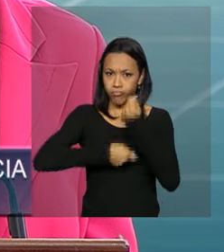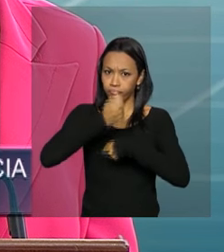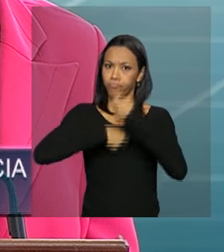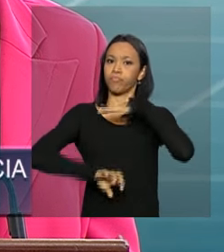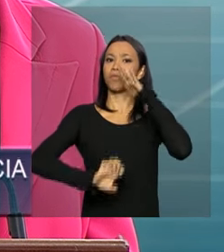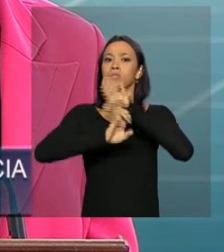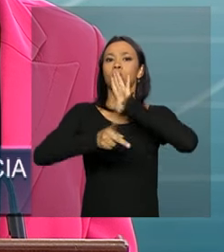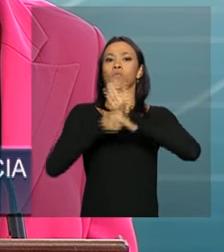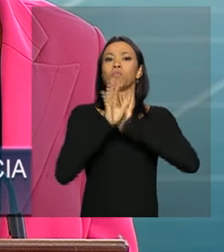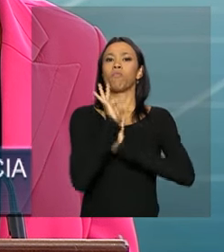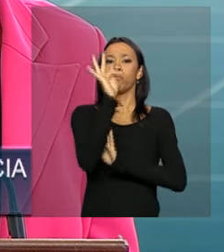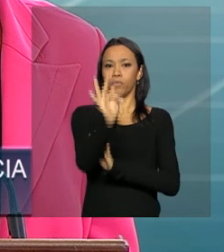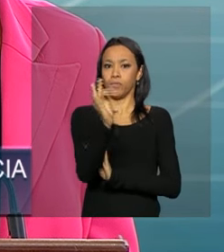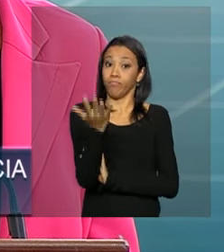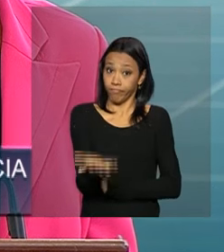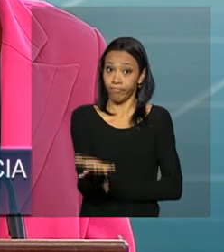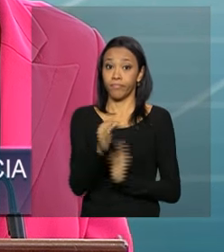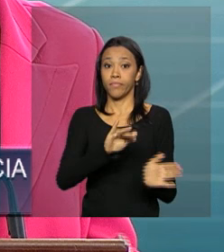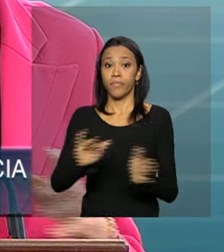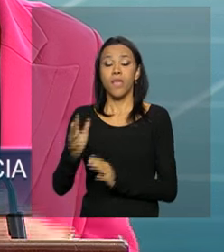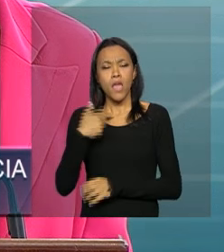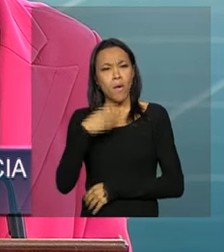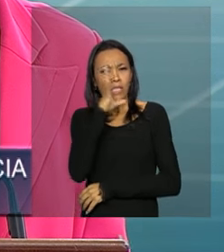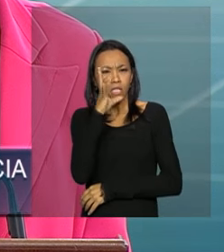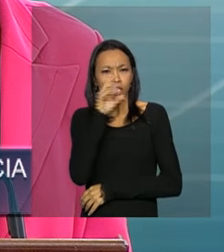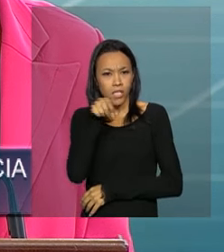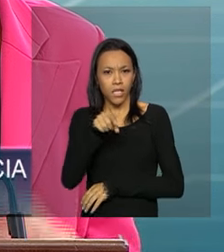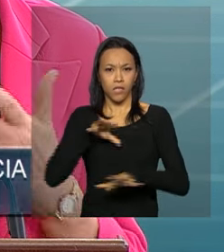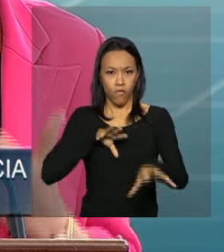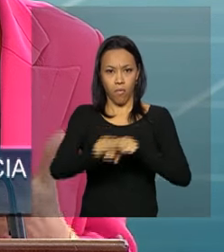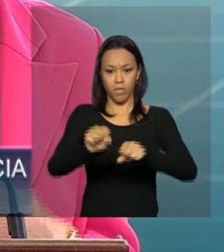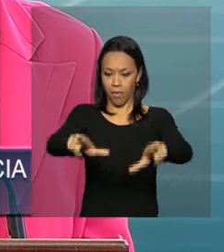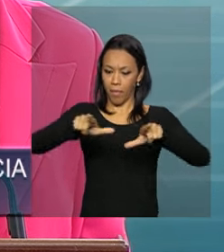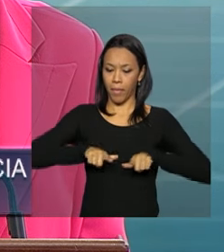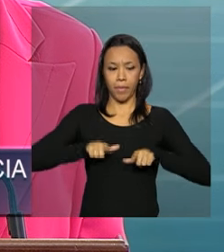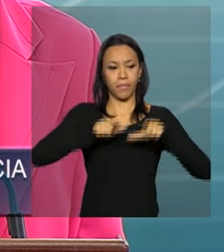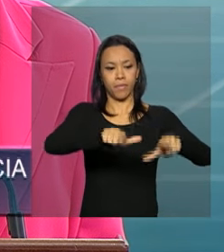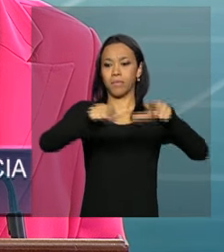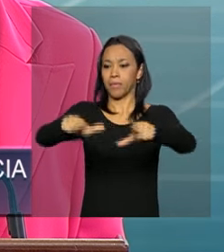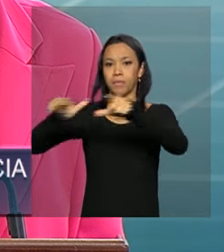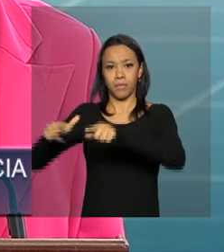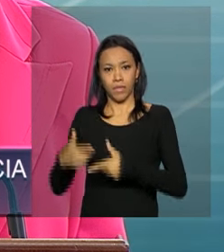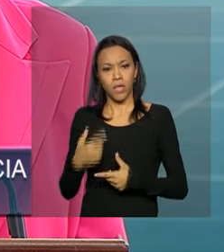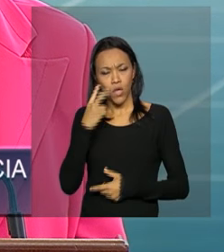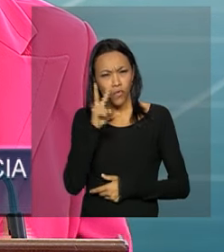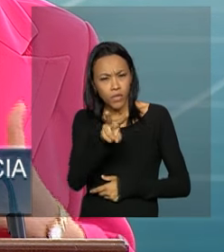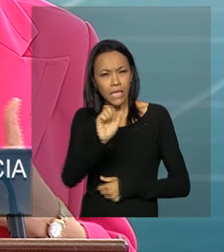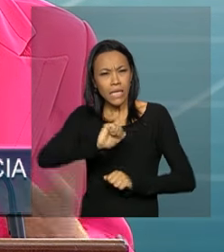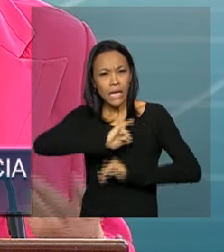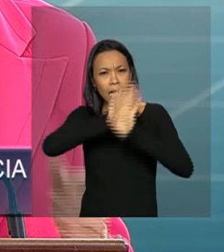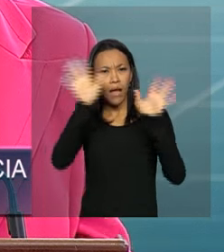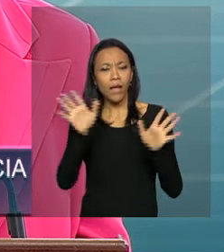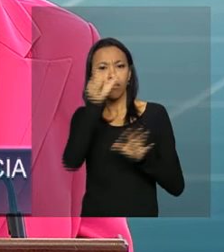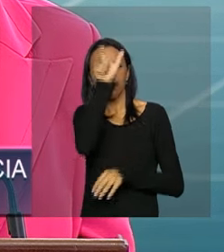portanto, nessas cerimônias, uma clara afirmação